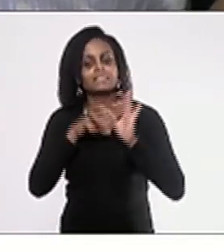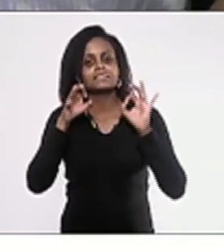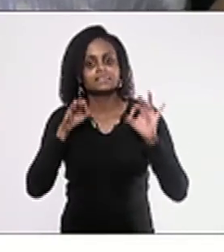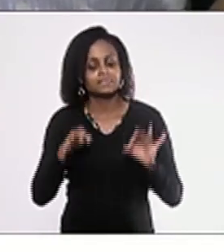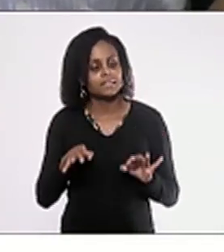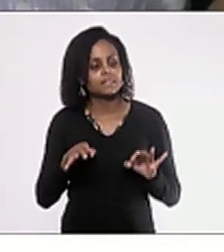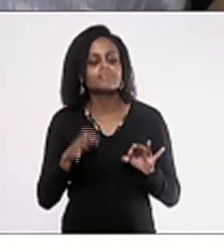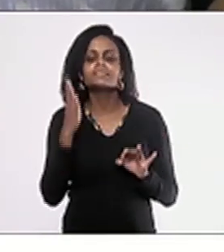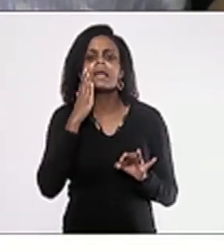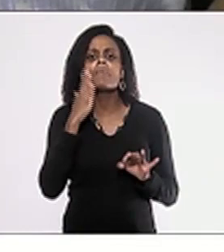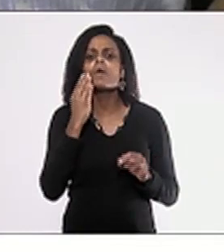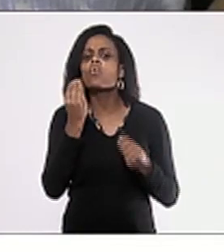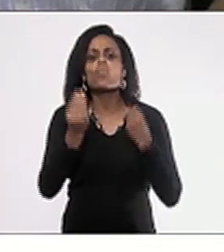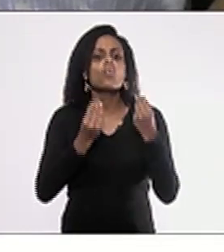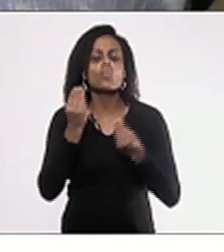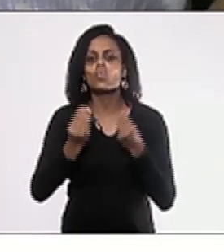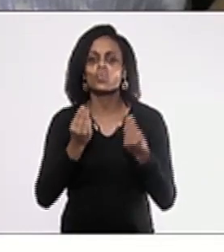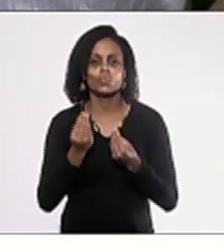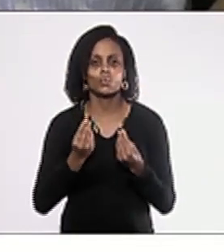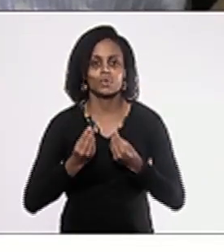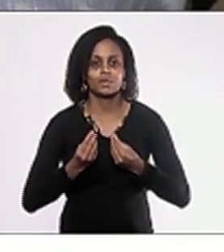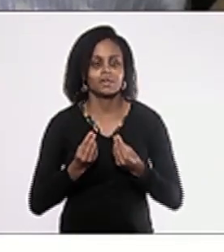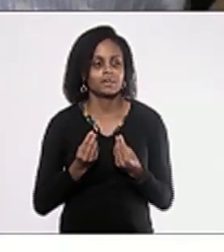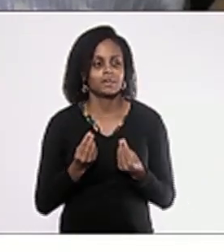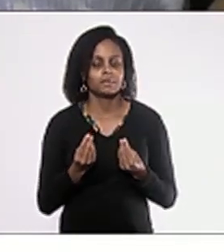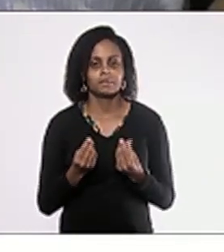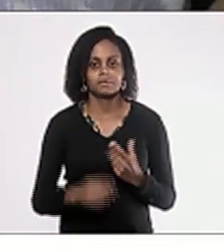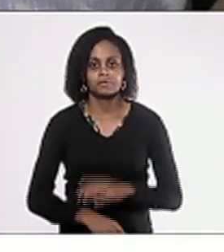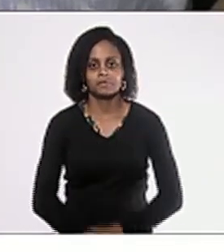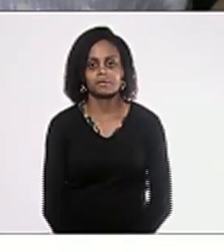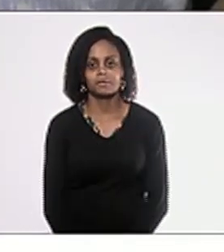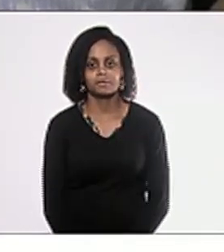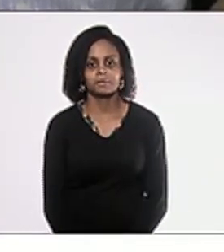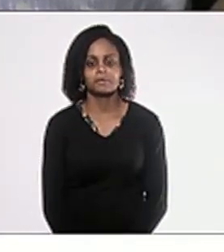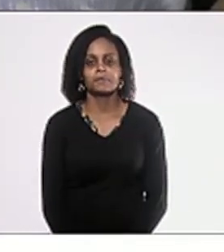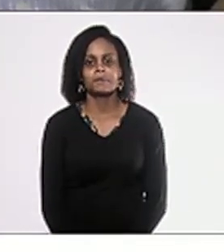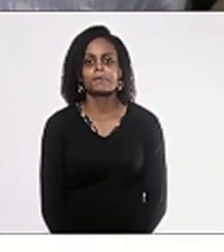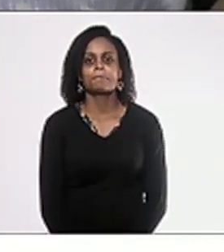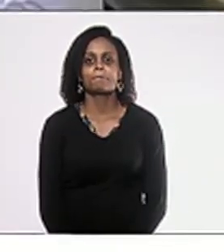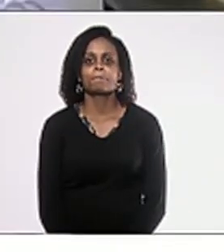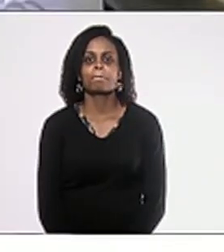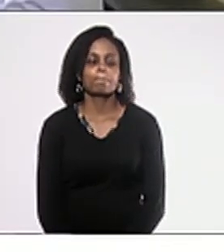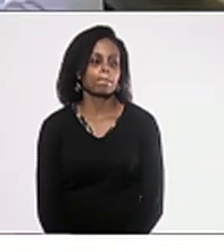poder apresentar uma posição. Em regra, não acontece isso.